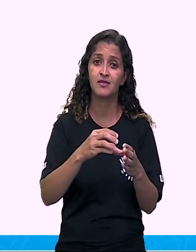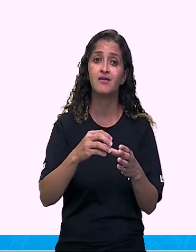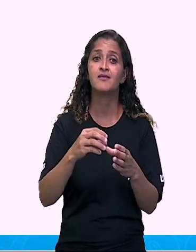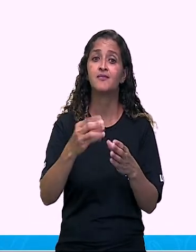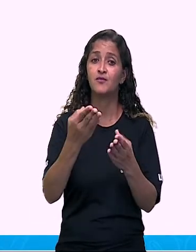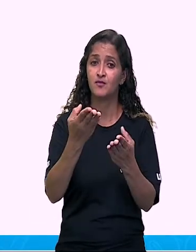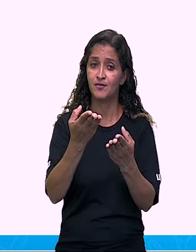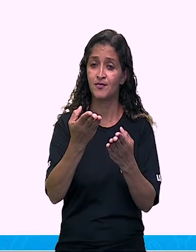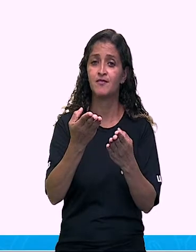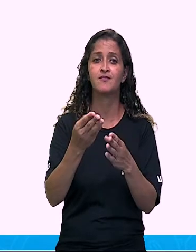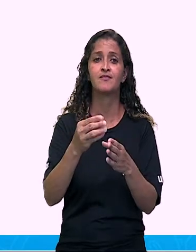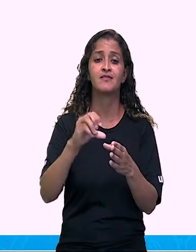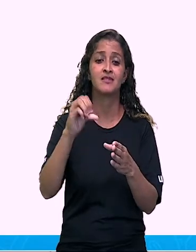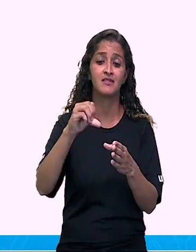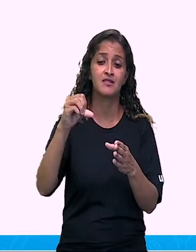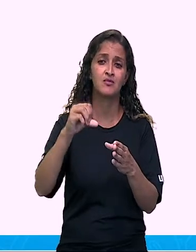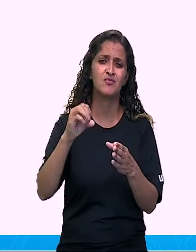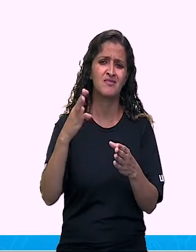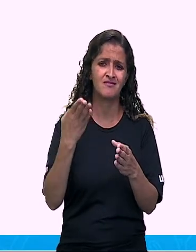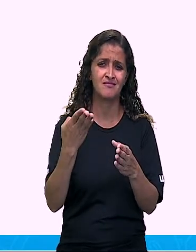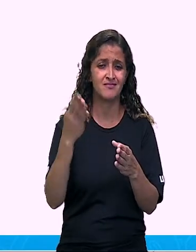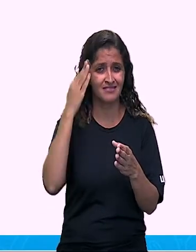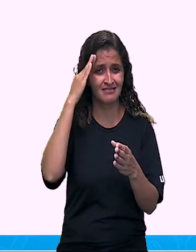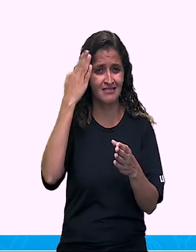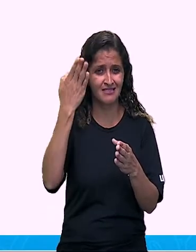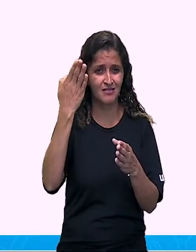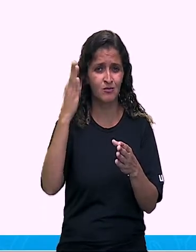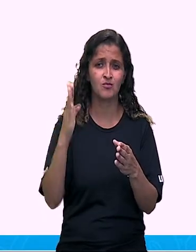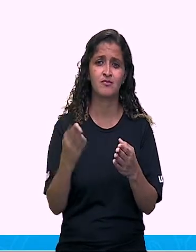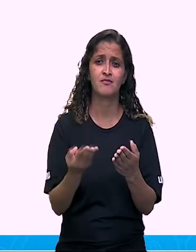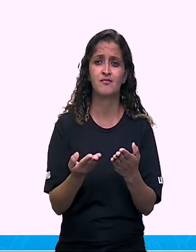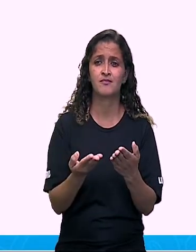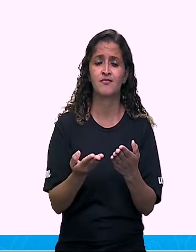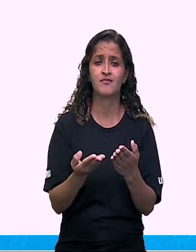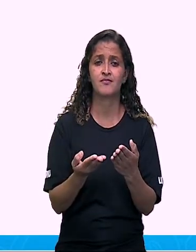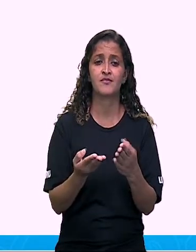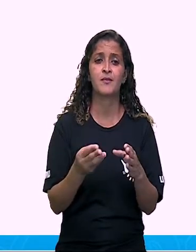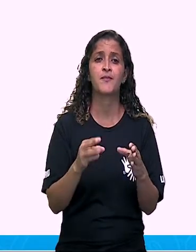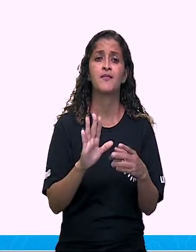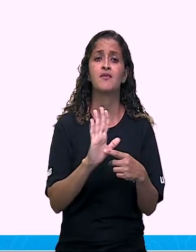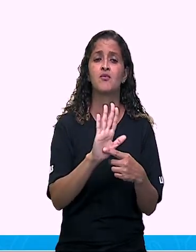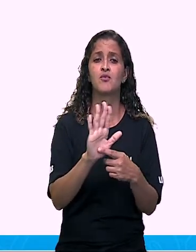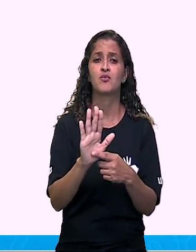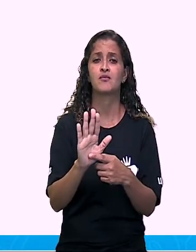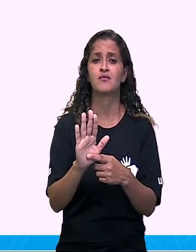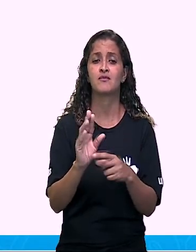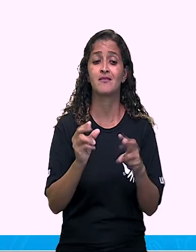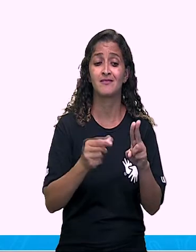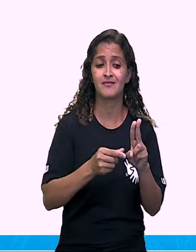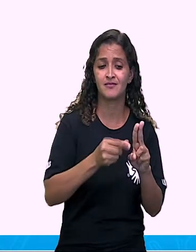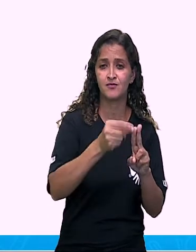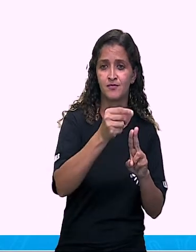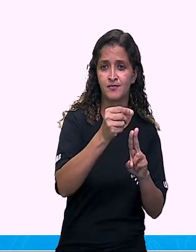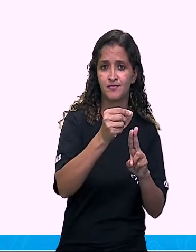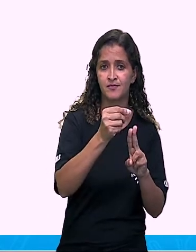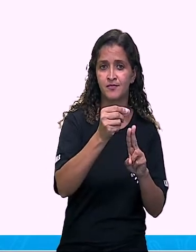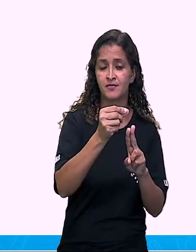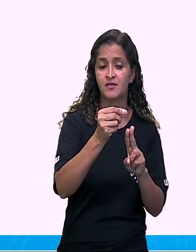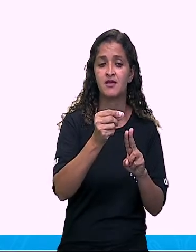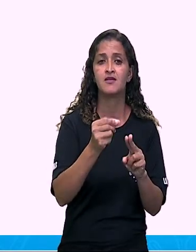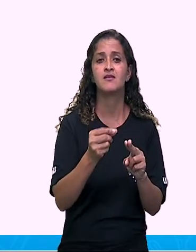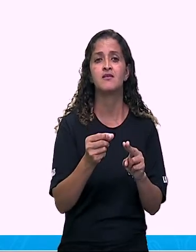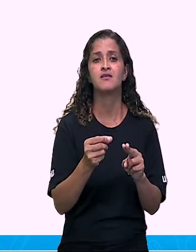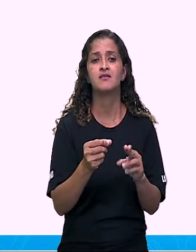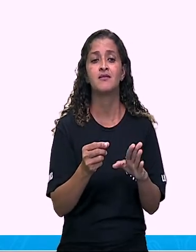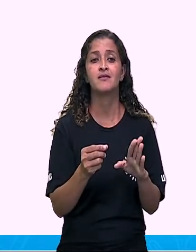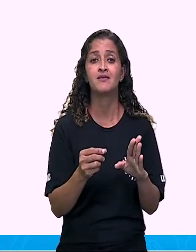9, porque você já compreendeu que aqui, quando nós falamos de dezenas, nós estamos falando de